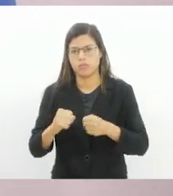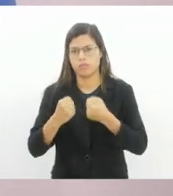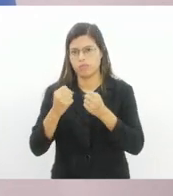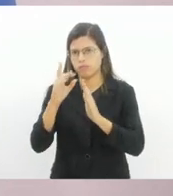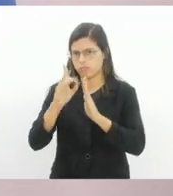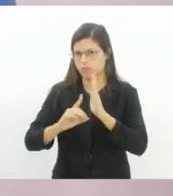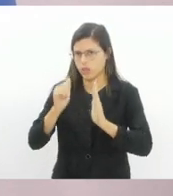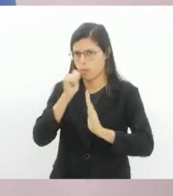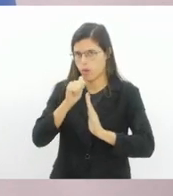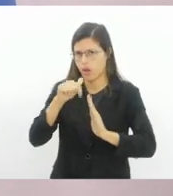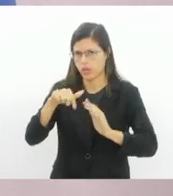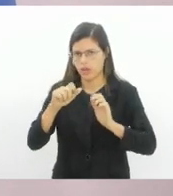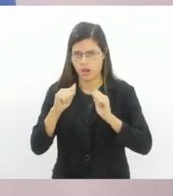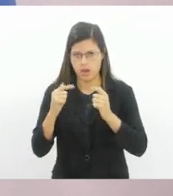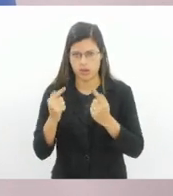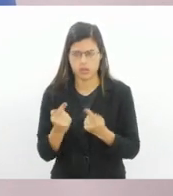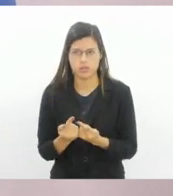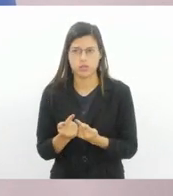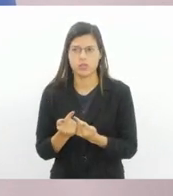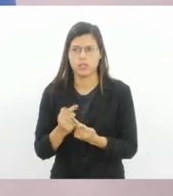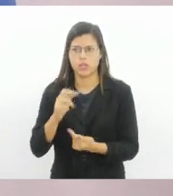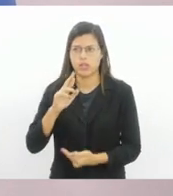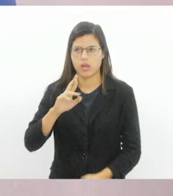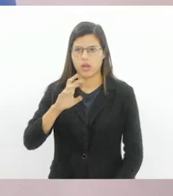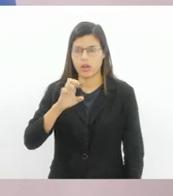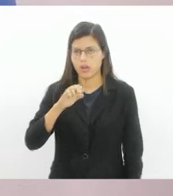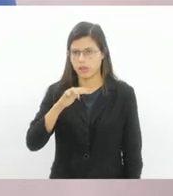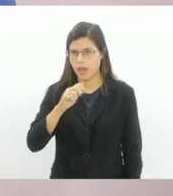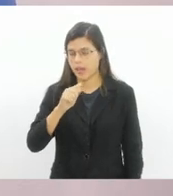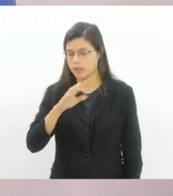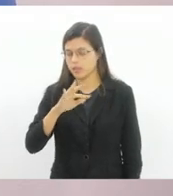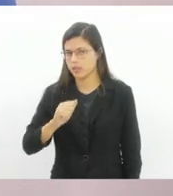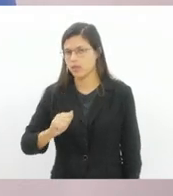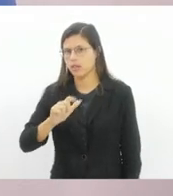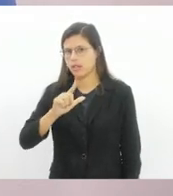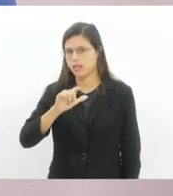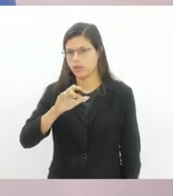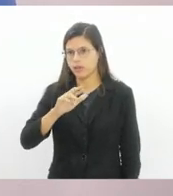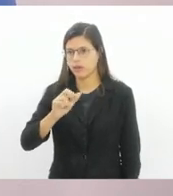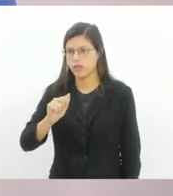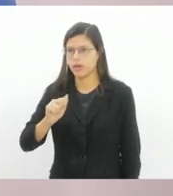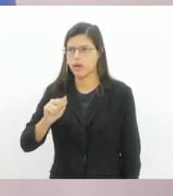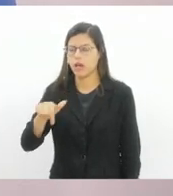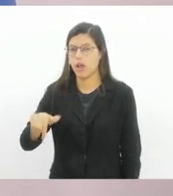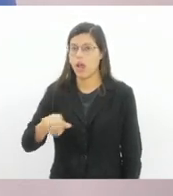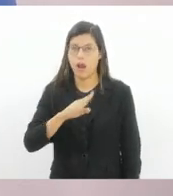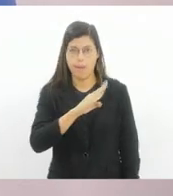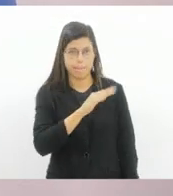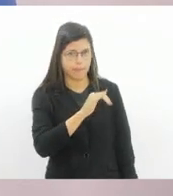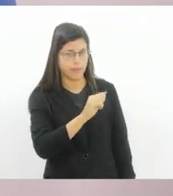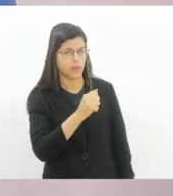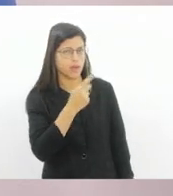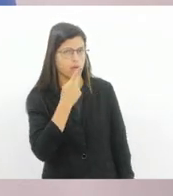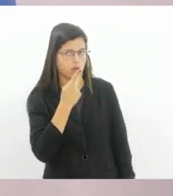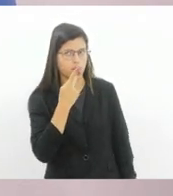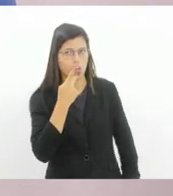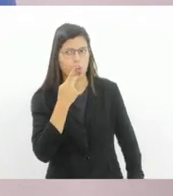Assembleia Legislativa. E, Renata Lira, a Bia